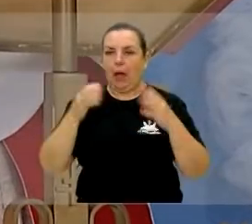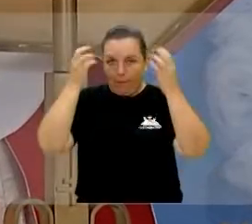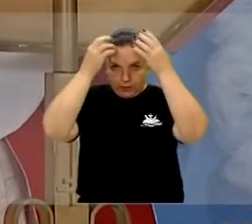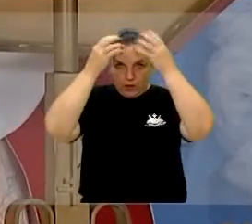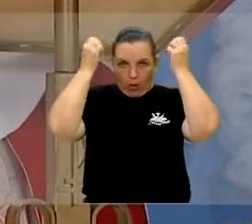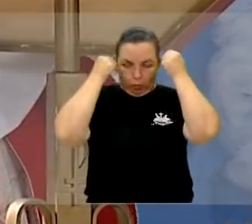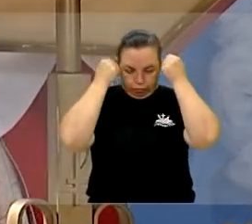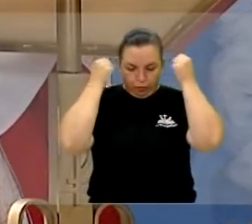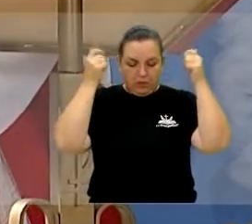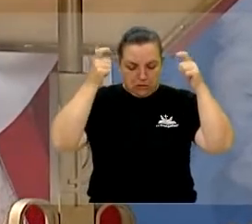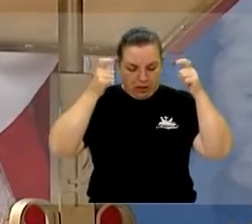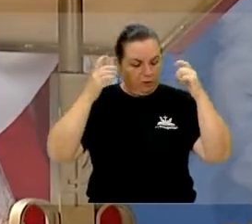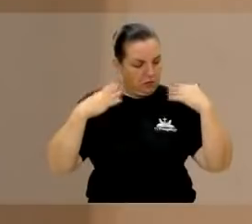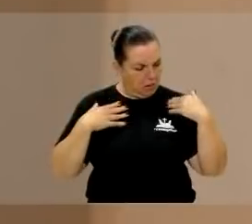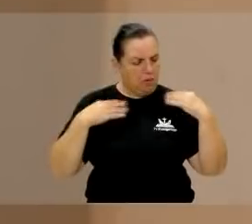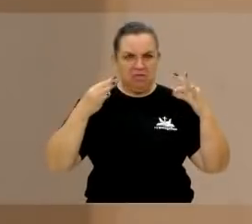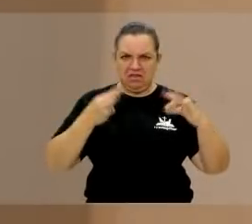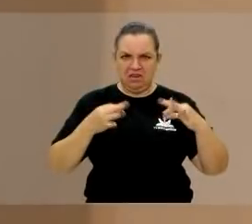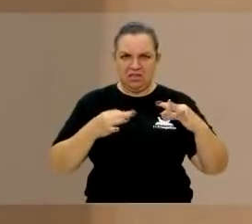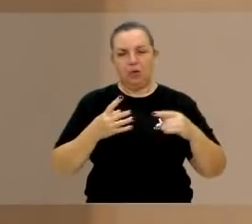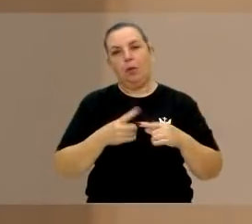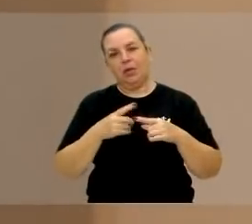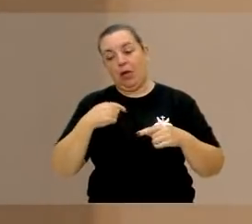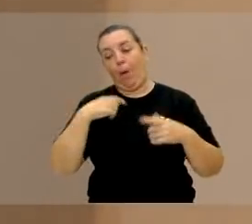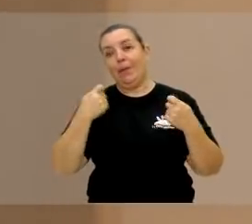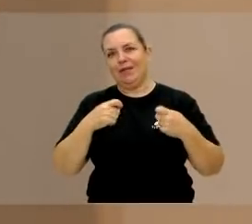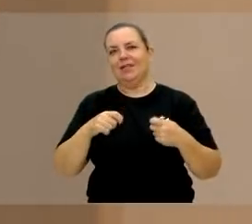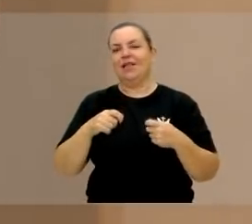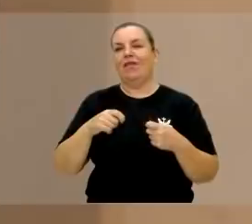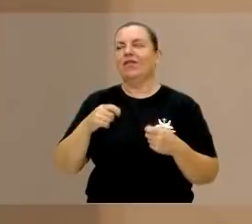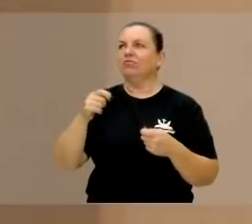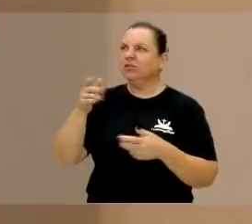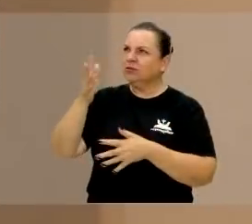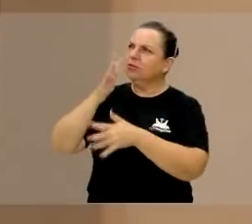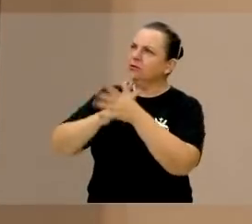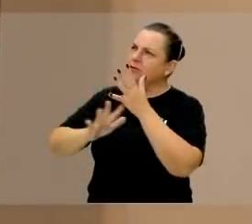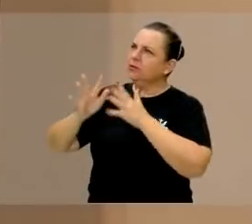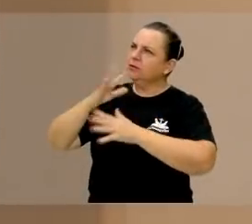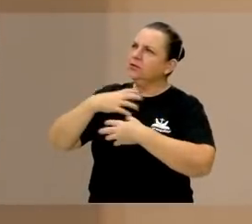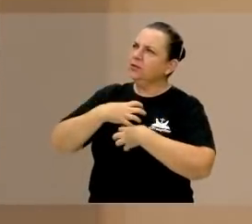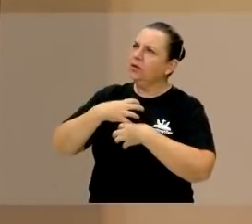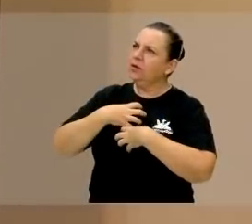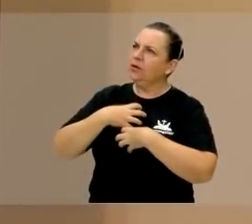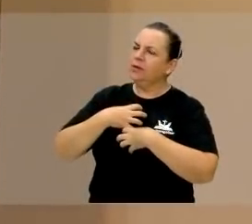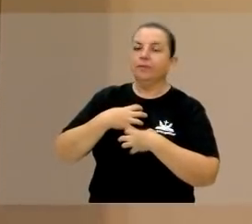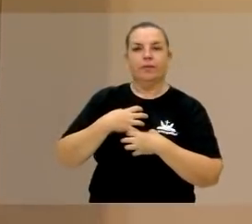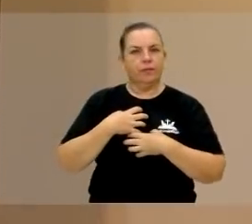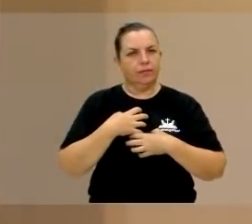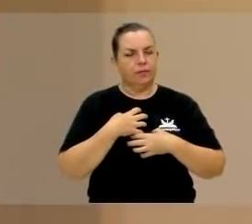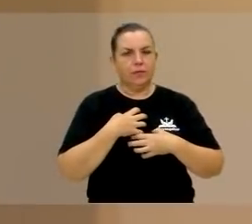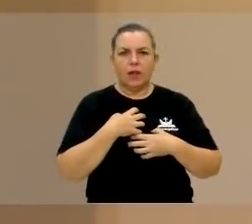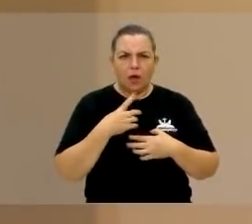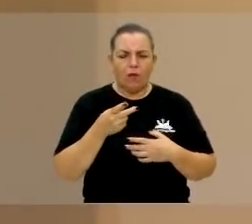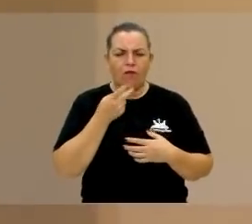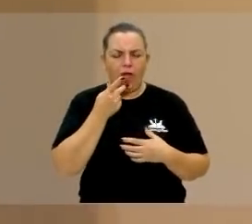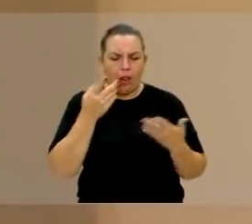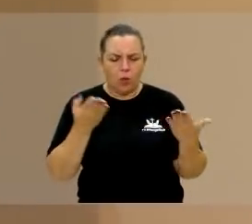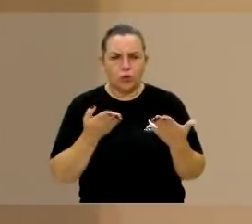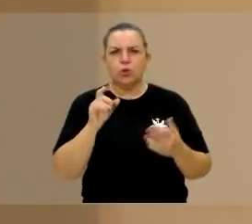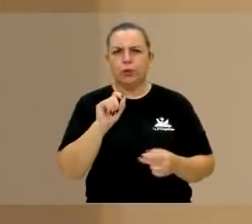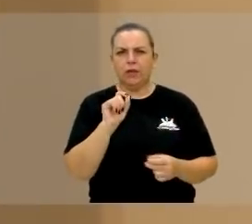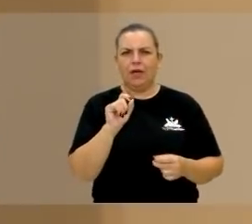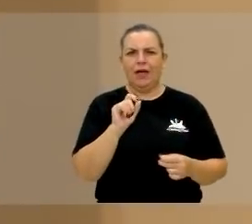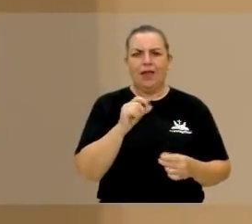Não se perturbe o vosso coração. Tendes fé em Deus, tende